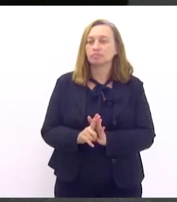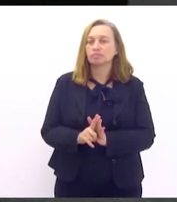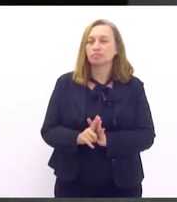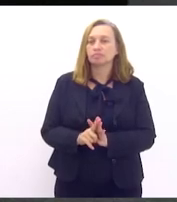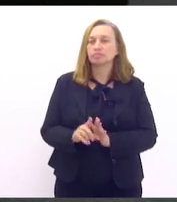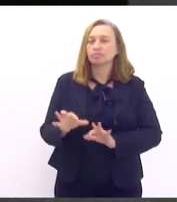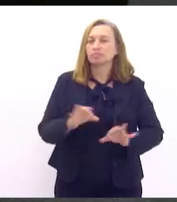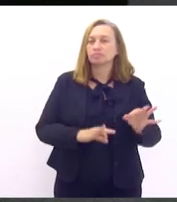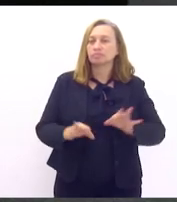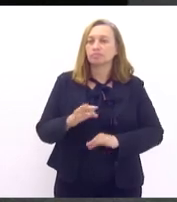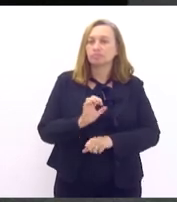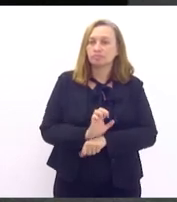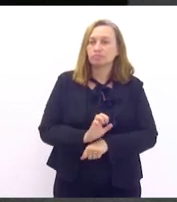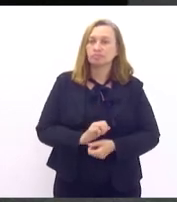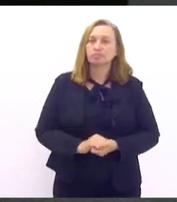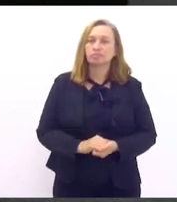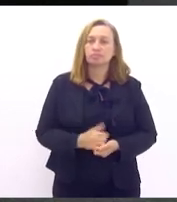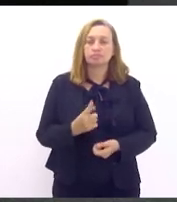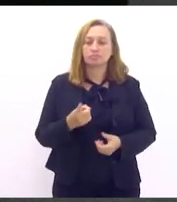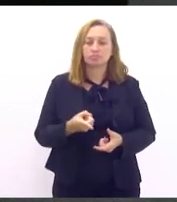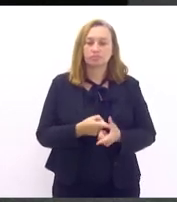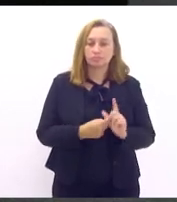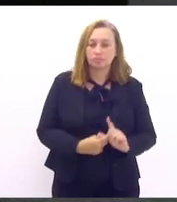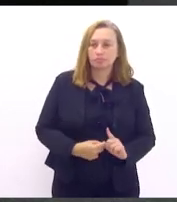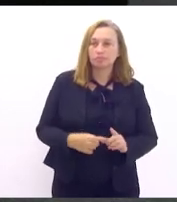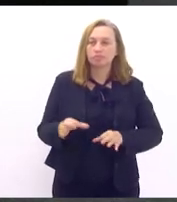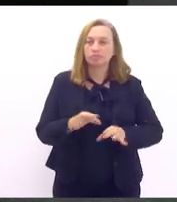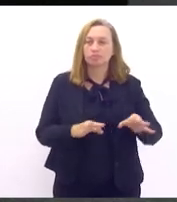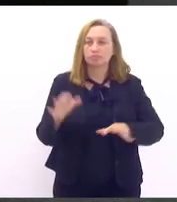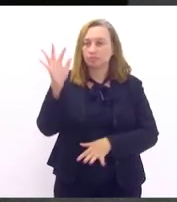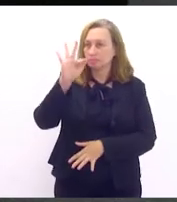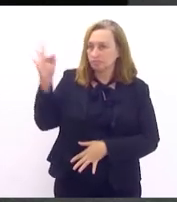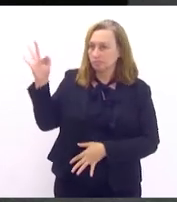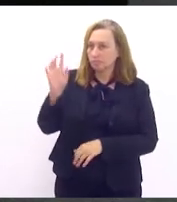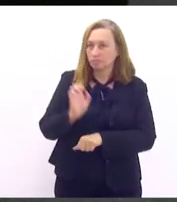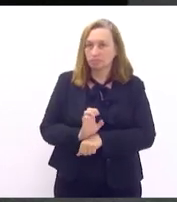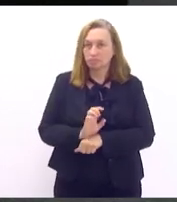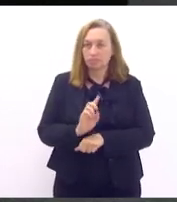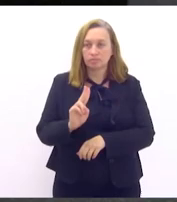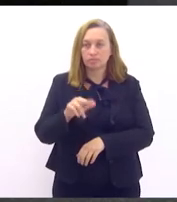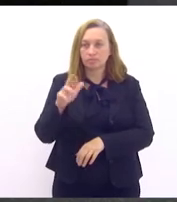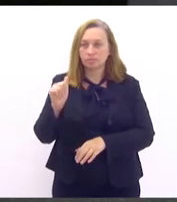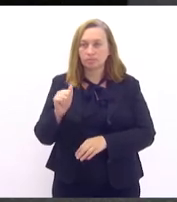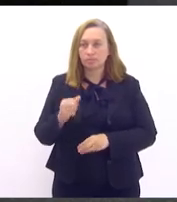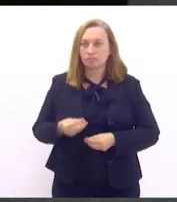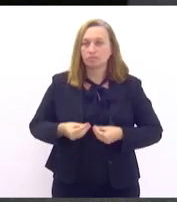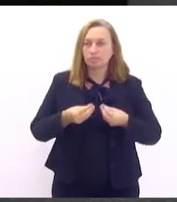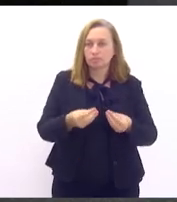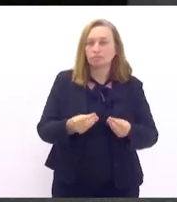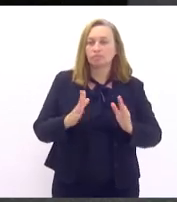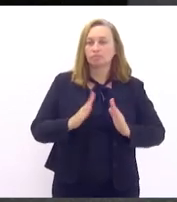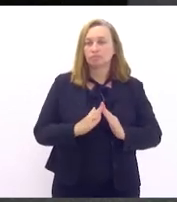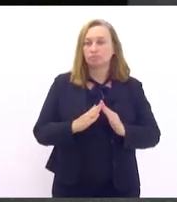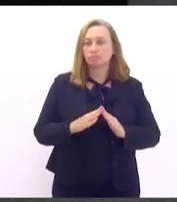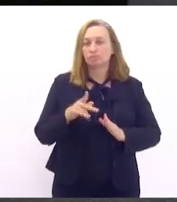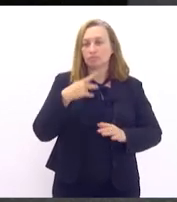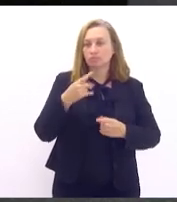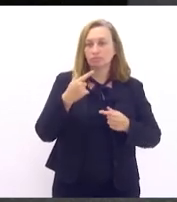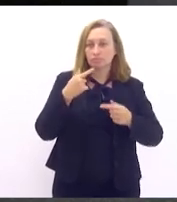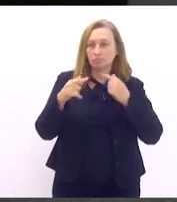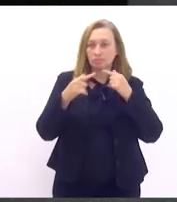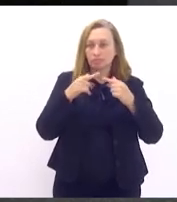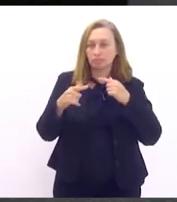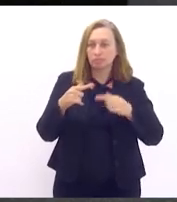fato, um plano estadual e não ficar dependendo de programas federais e estaduais que não entregam nunca a casa. E eu estendo essa crítica até aos programas